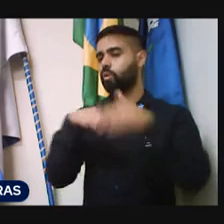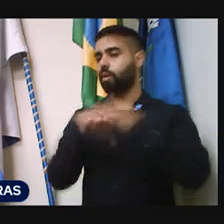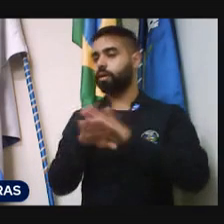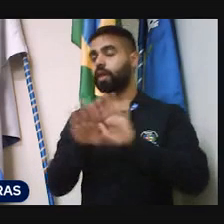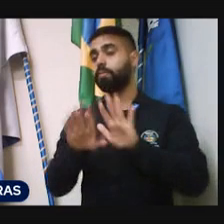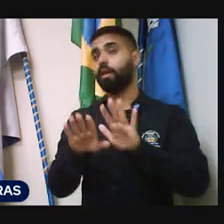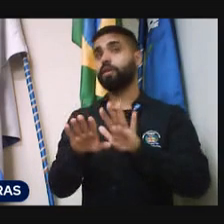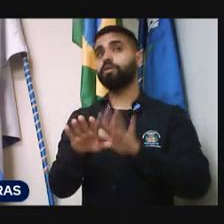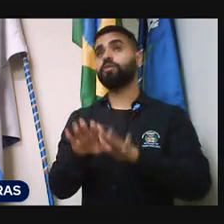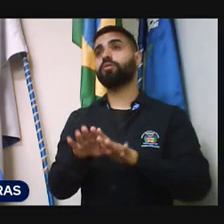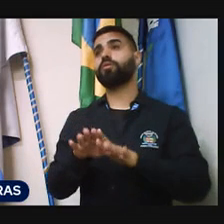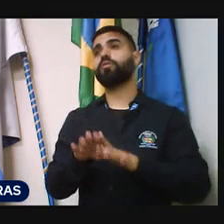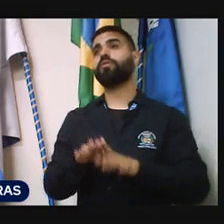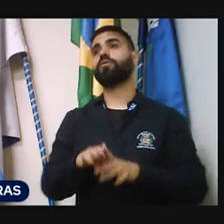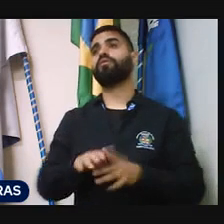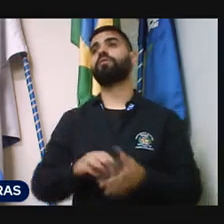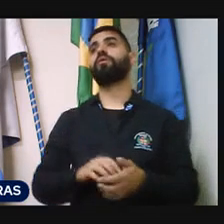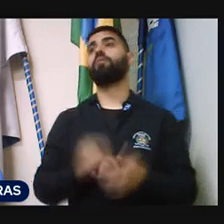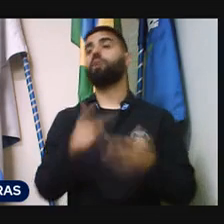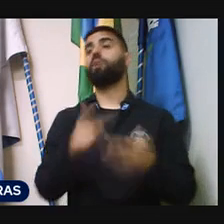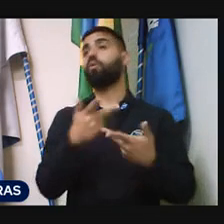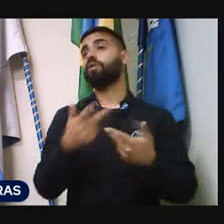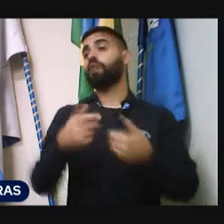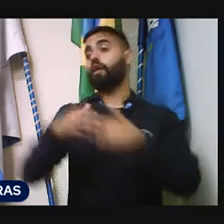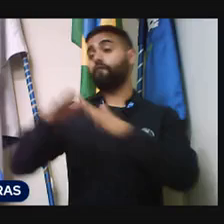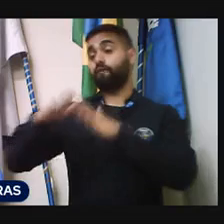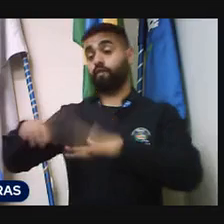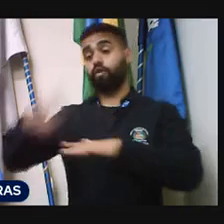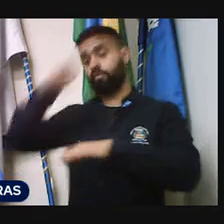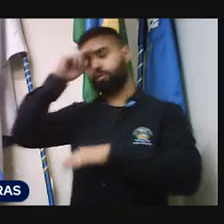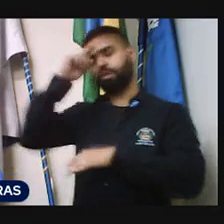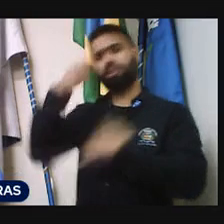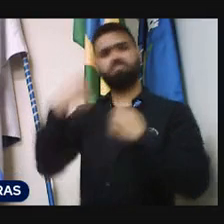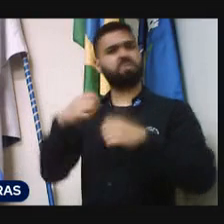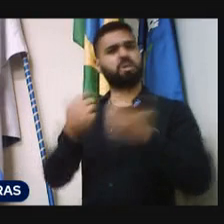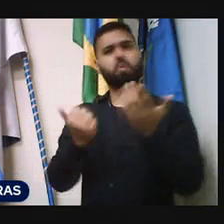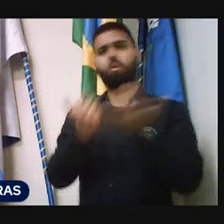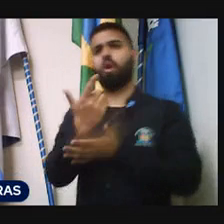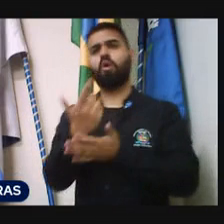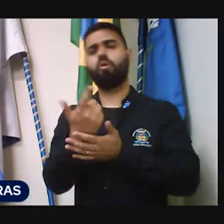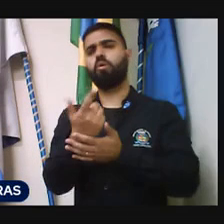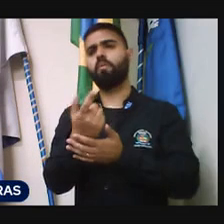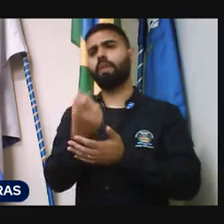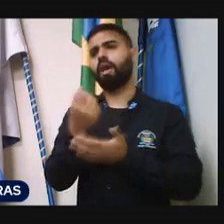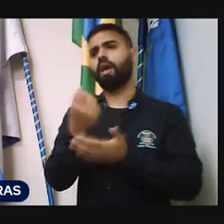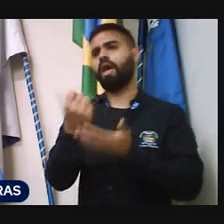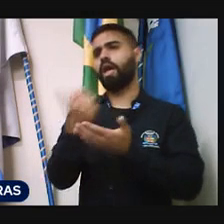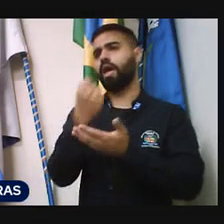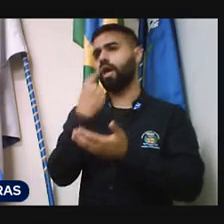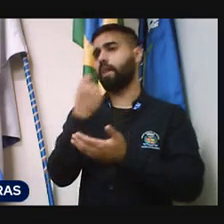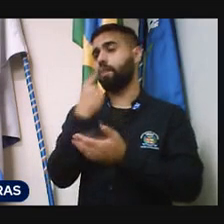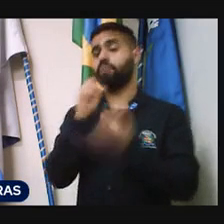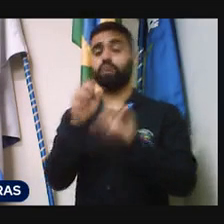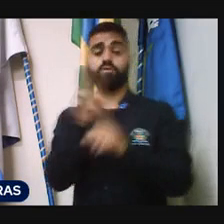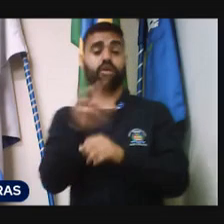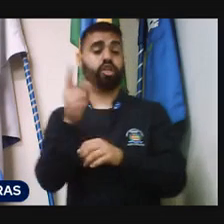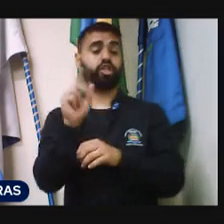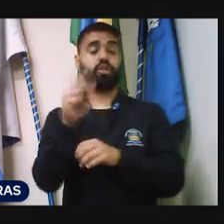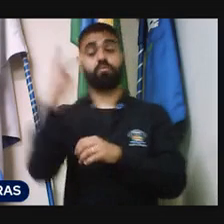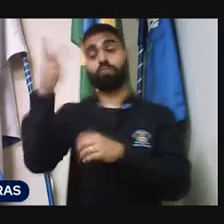recurso mais velha hospital e hoje ele não precisa comprar Esses medicamentos eu posso usar o dinheiro que sobra em outras coisas